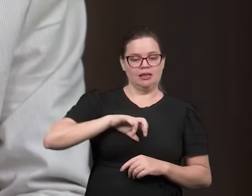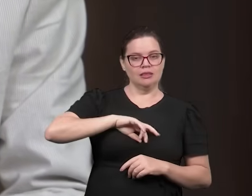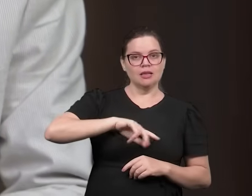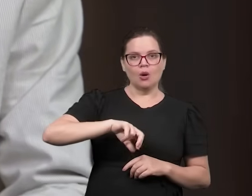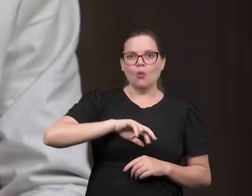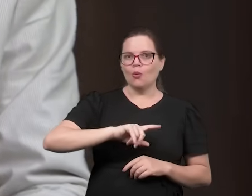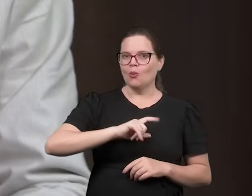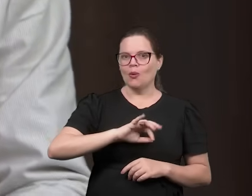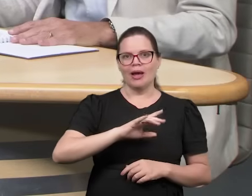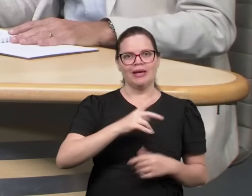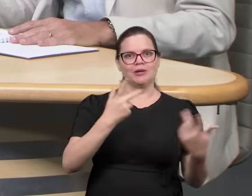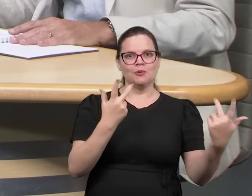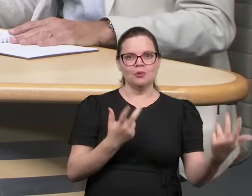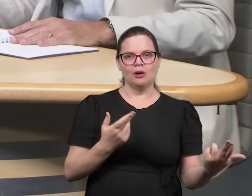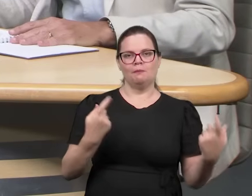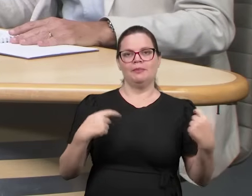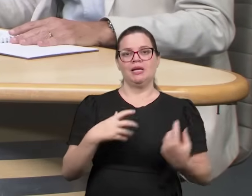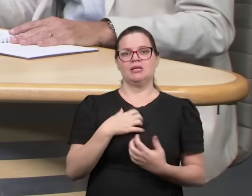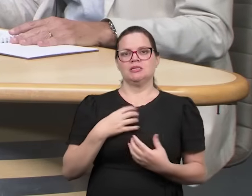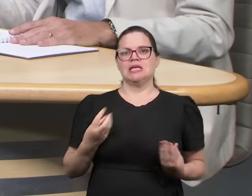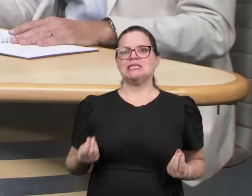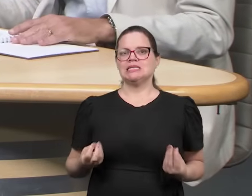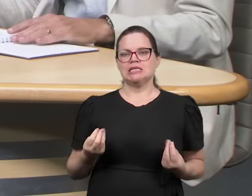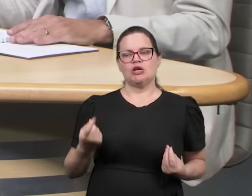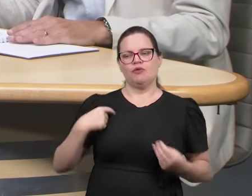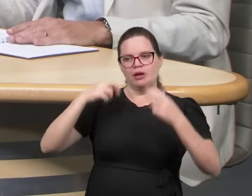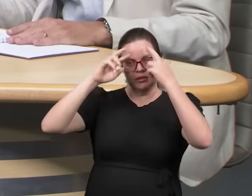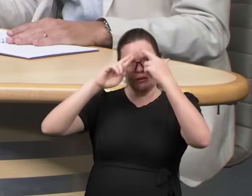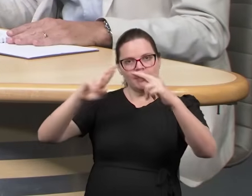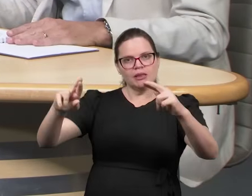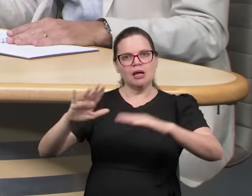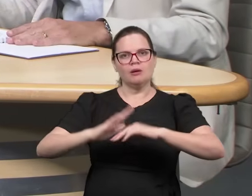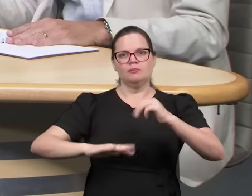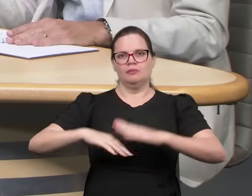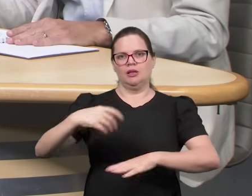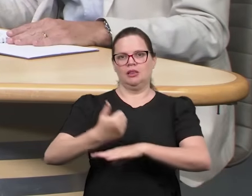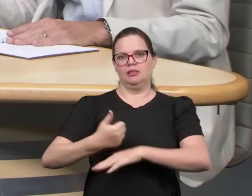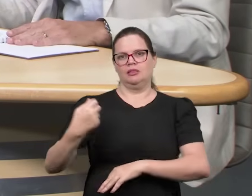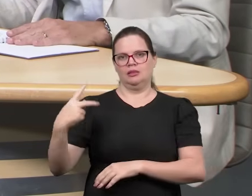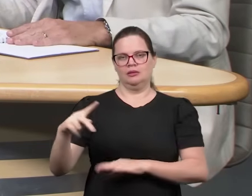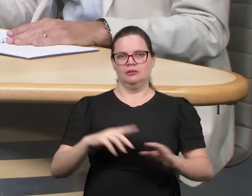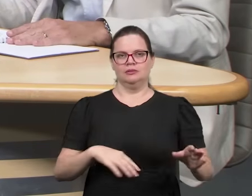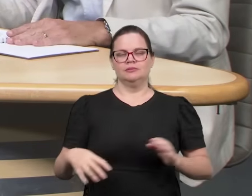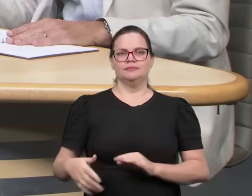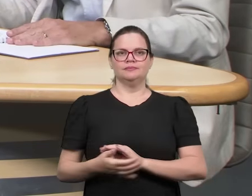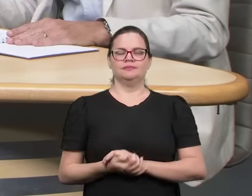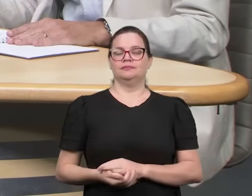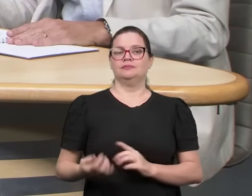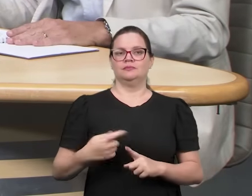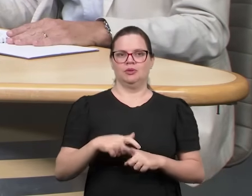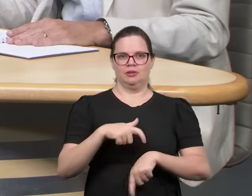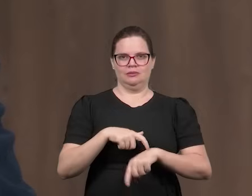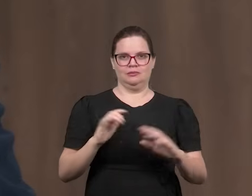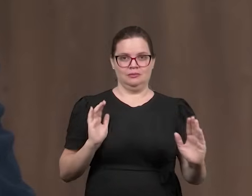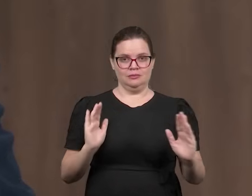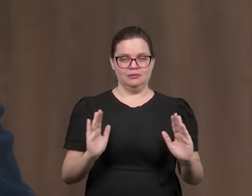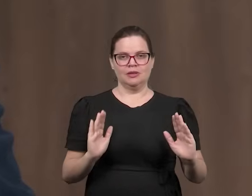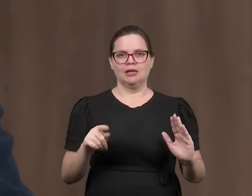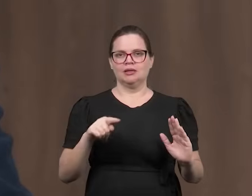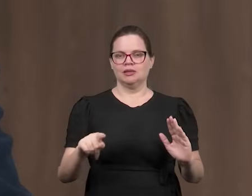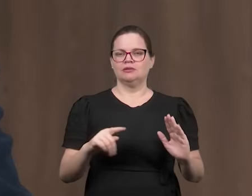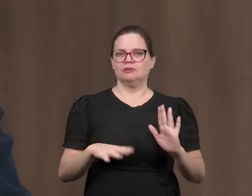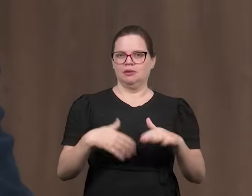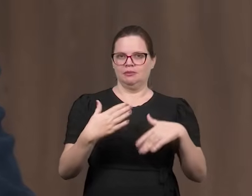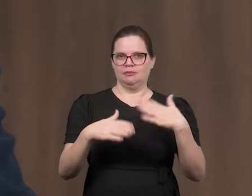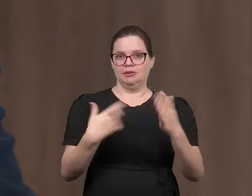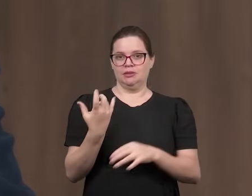Essa sensibilidade, né? Porque naquele momento do desenvolvimento aqui, se